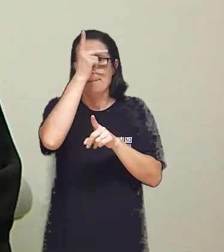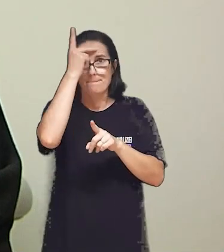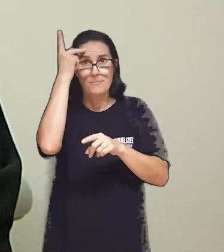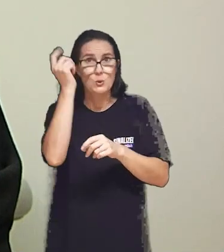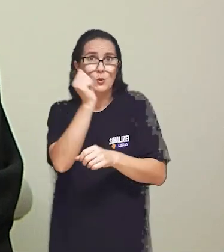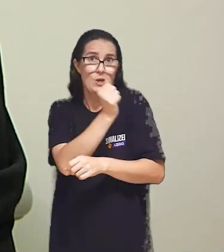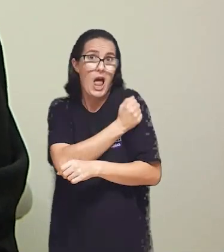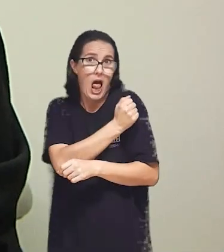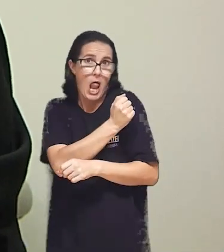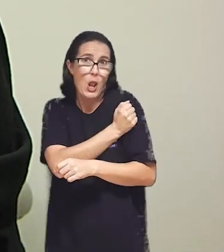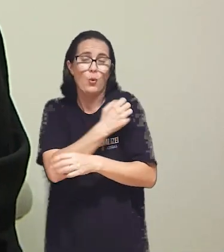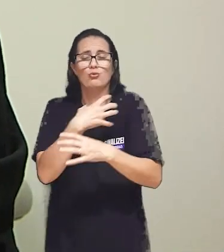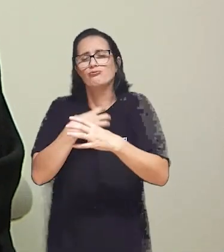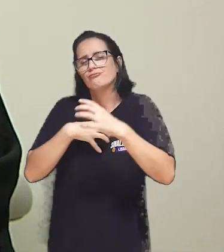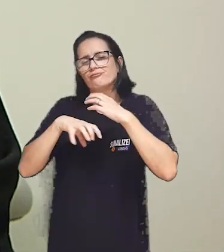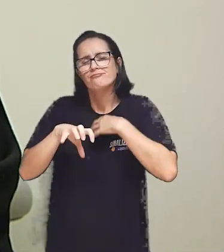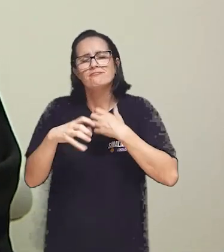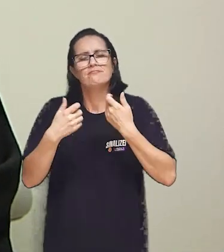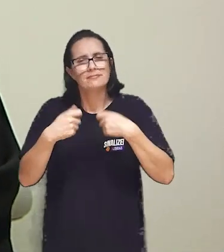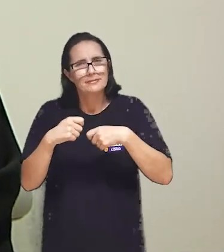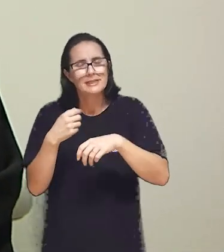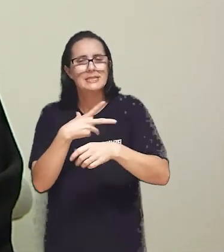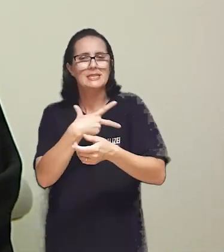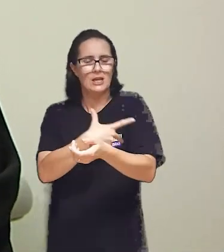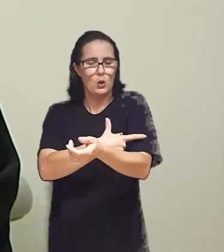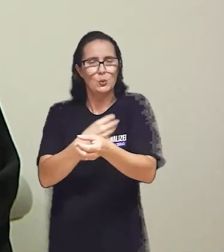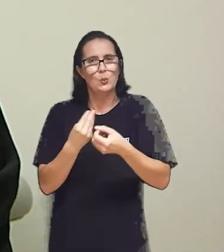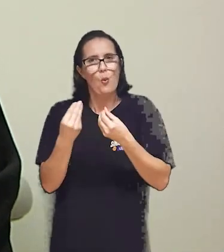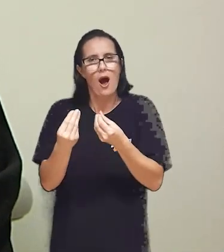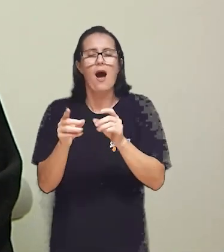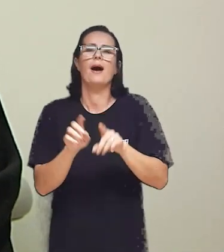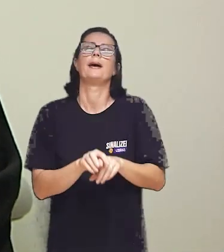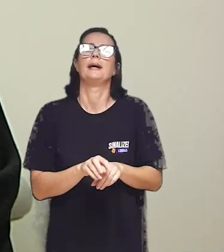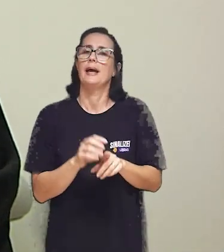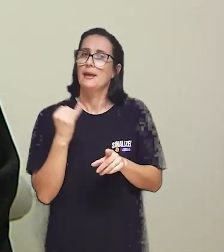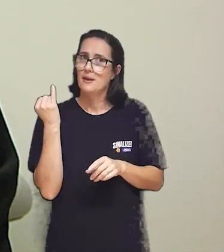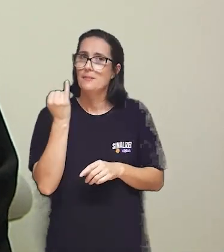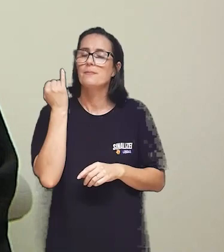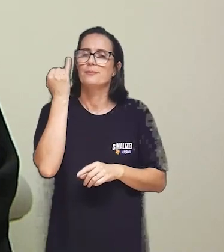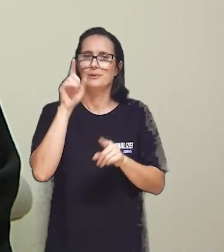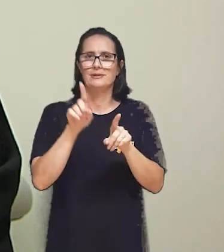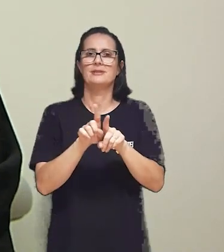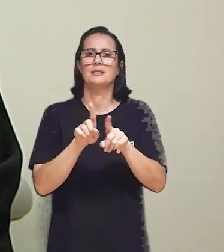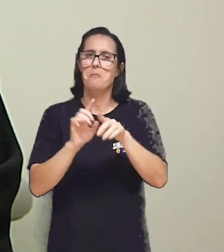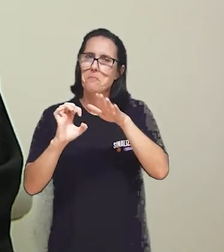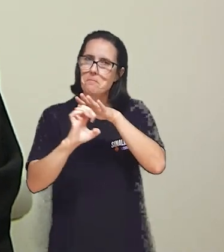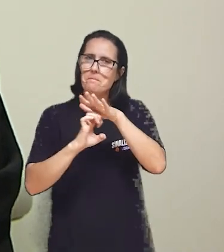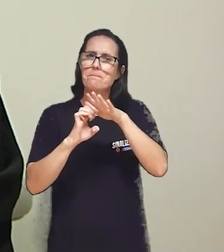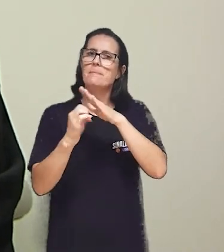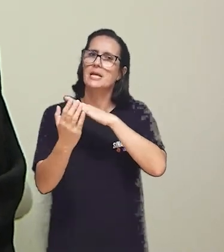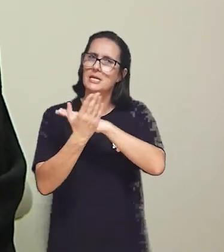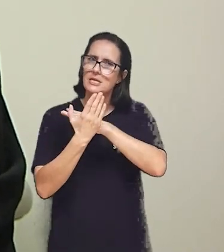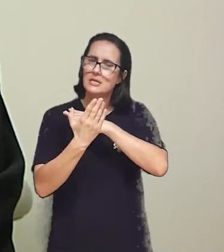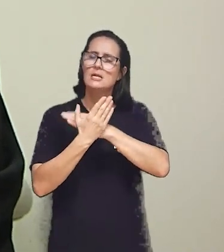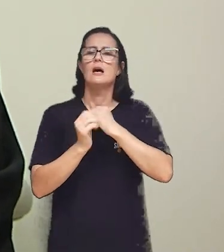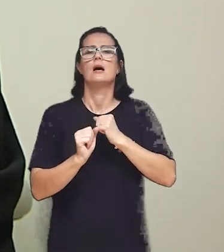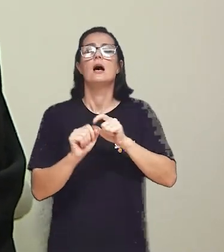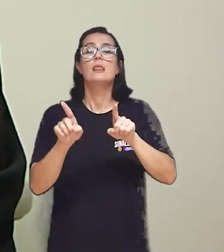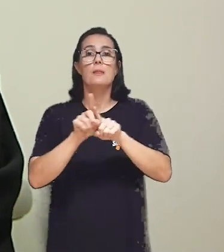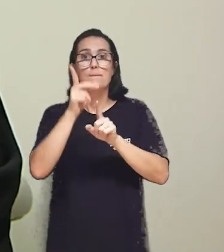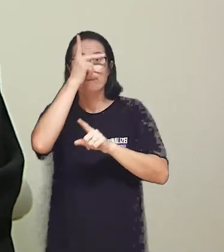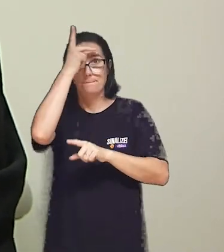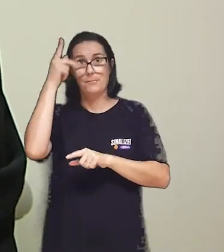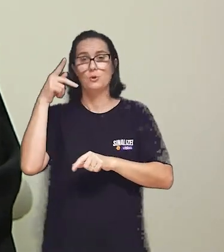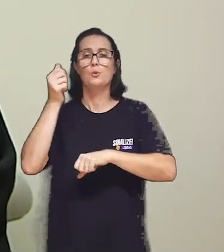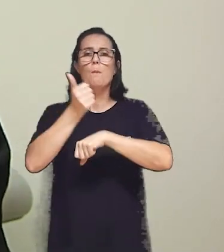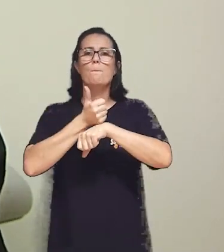sensibilização dos estudantes, por meio do envolvimento das empresas, que é muito importante, por meio dos profissionais da